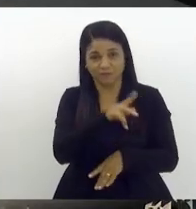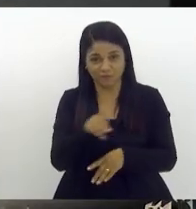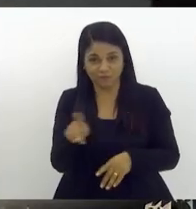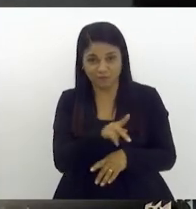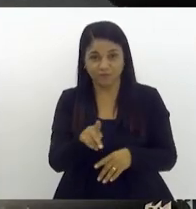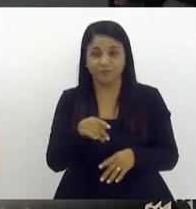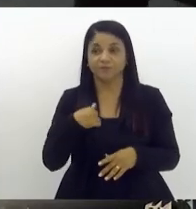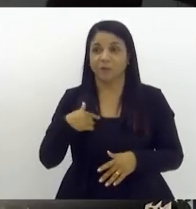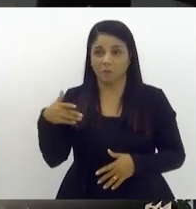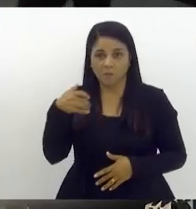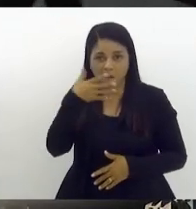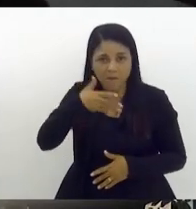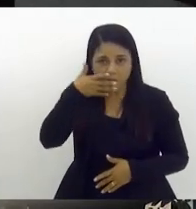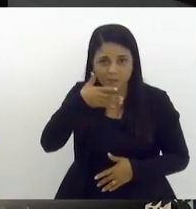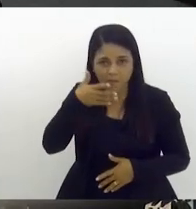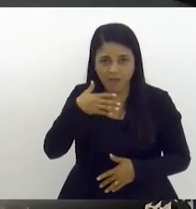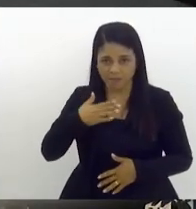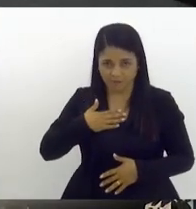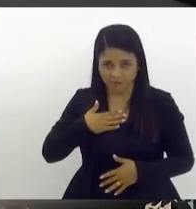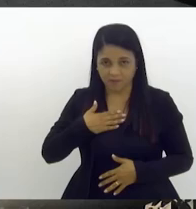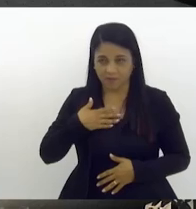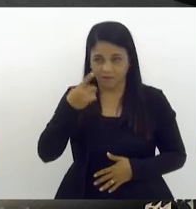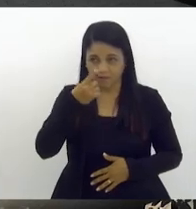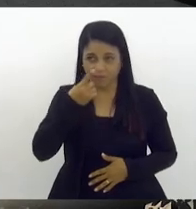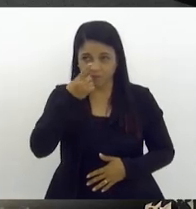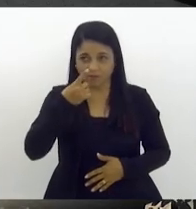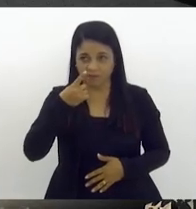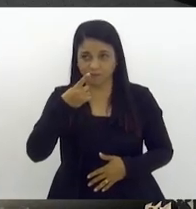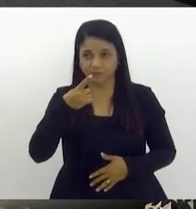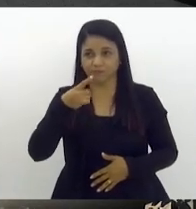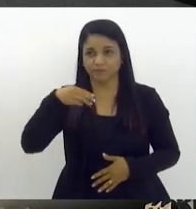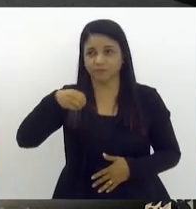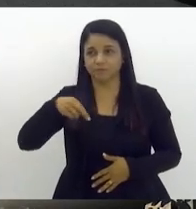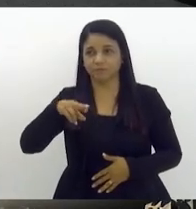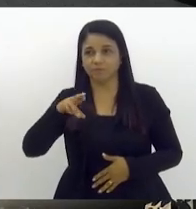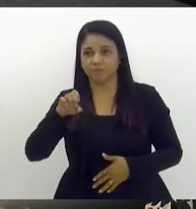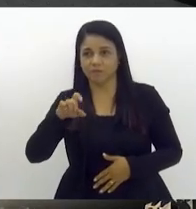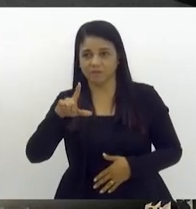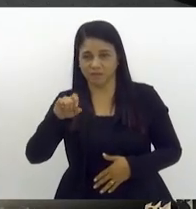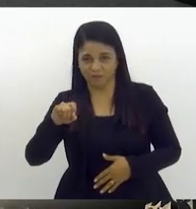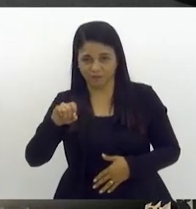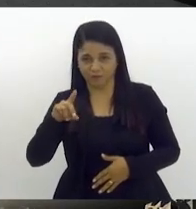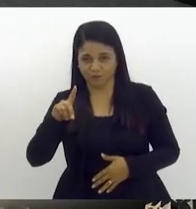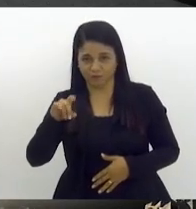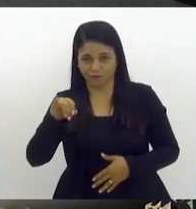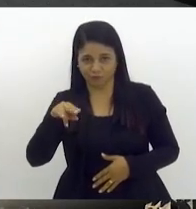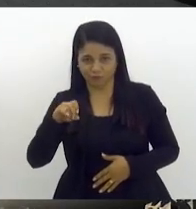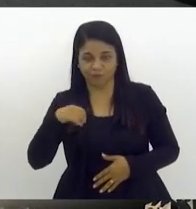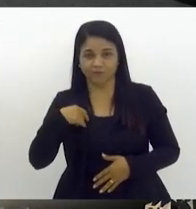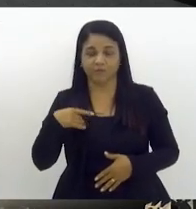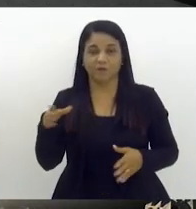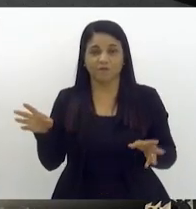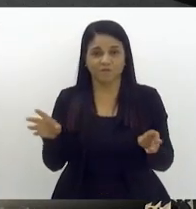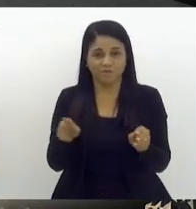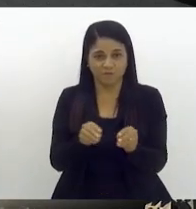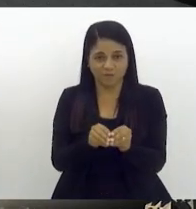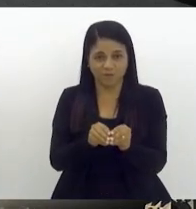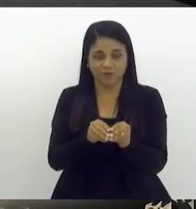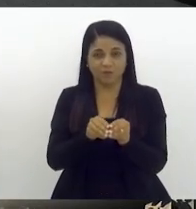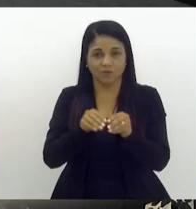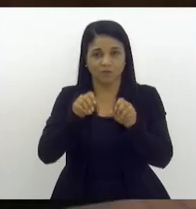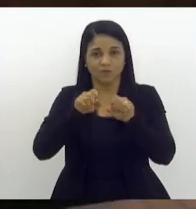só uma parte. E para fechar com chave de ouro que o Supremo vem